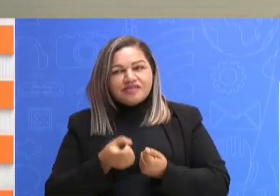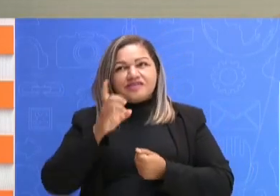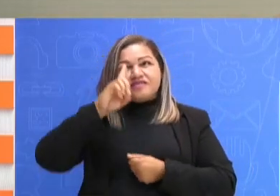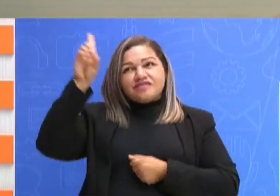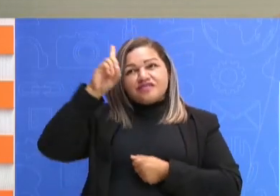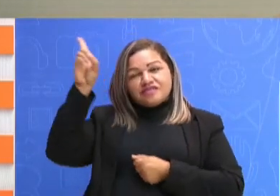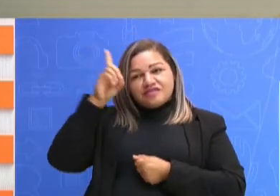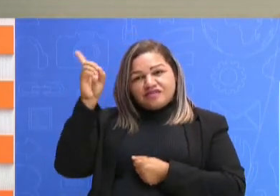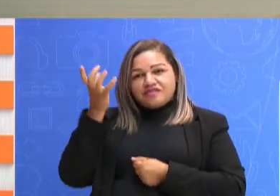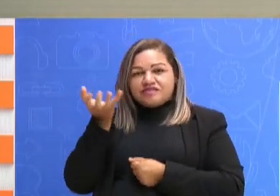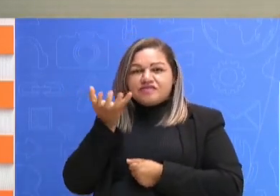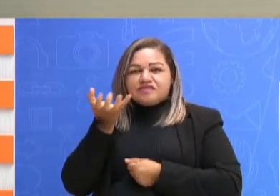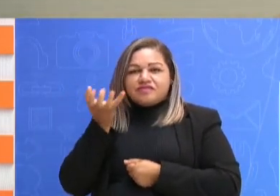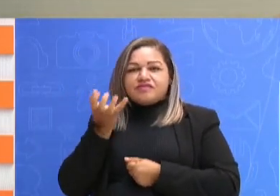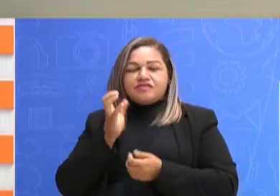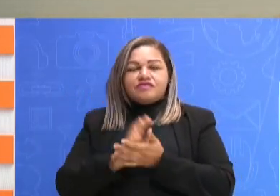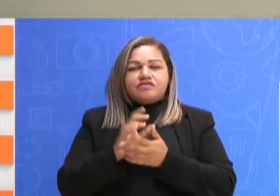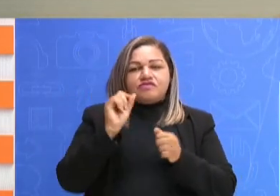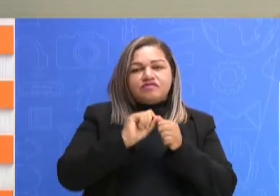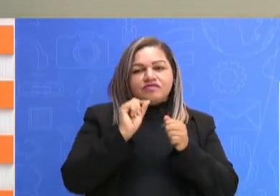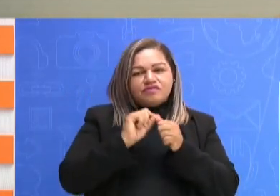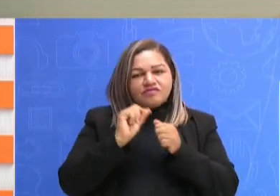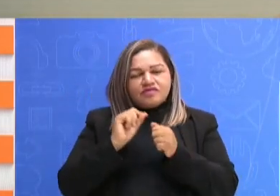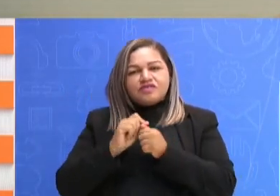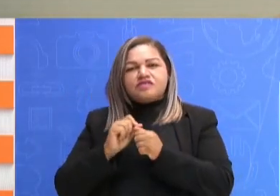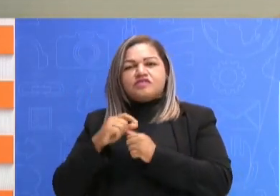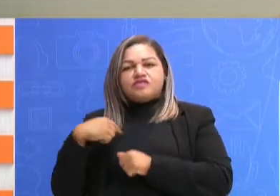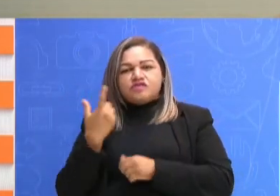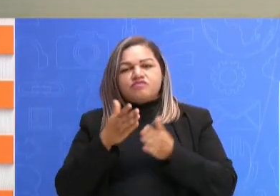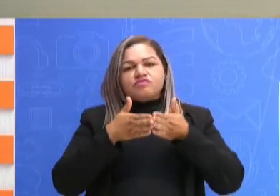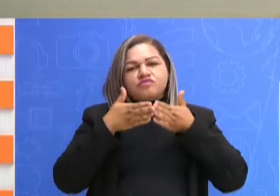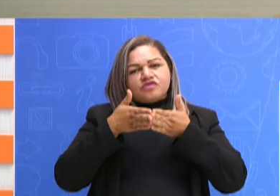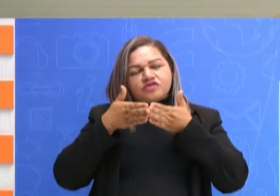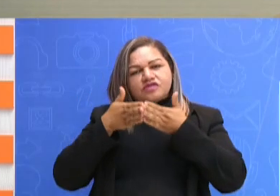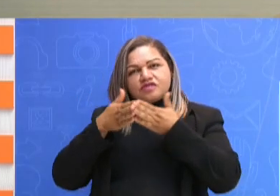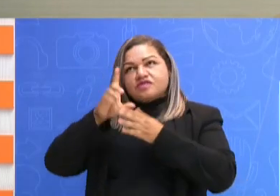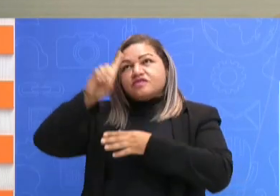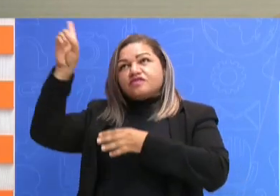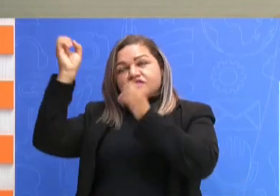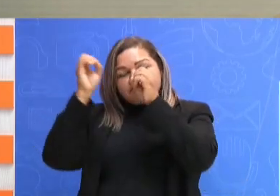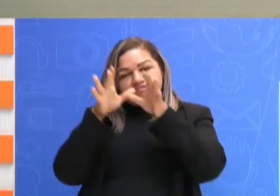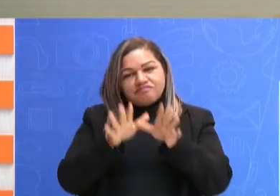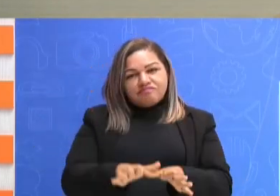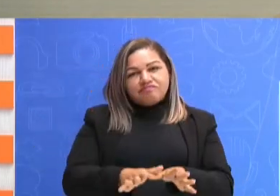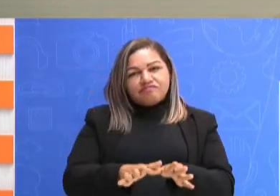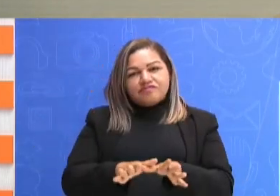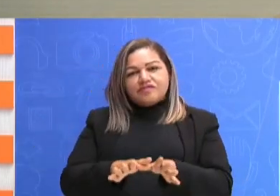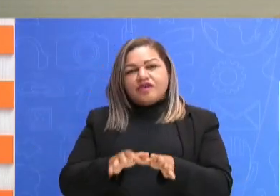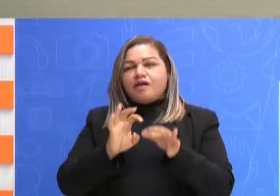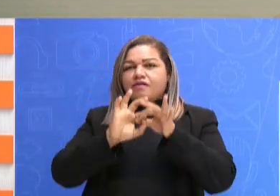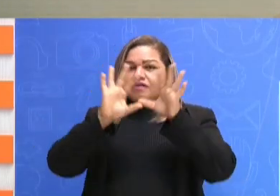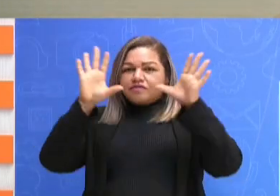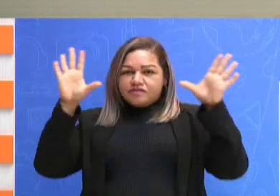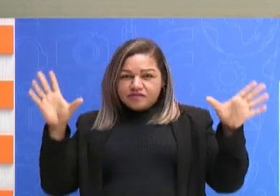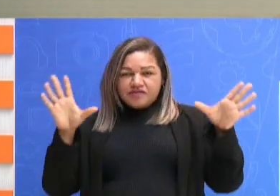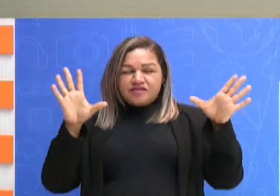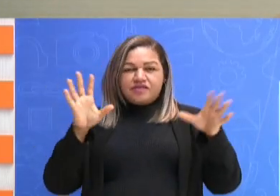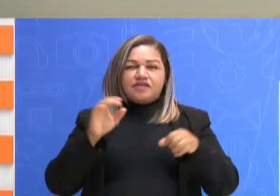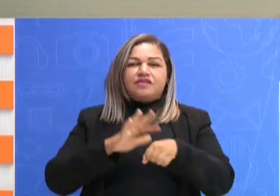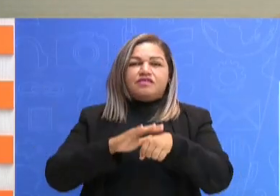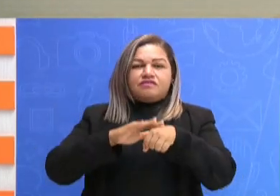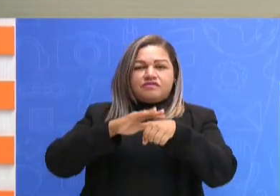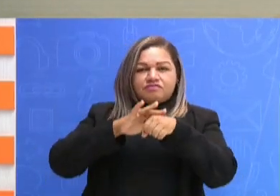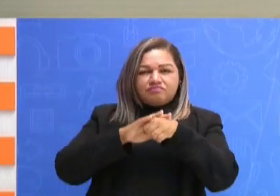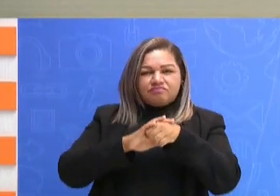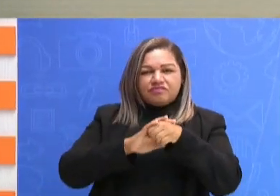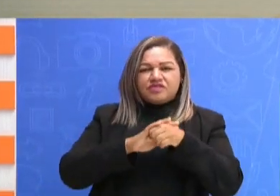Deus determinou para a gente, fazendo a nossa parte e pedindo sempre a Deus que nos abençoe para nos livrar dessa doença